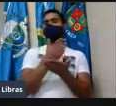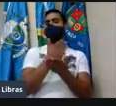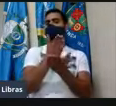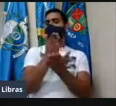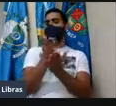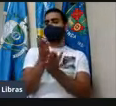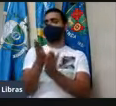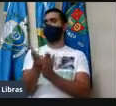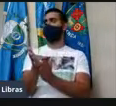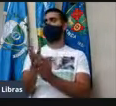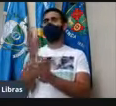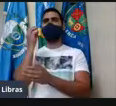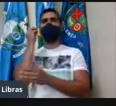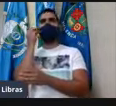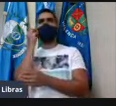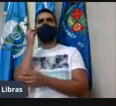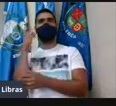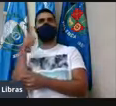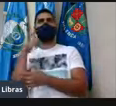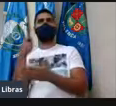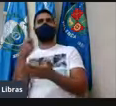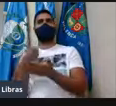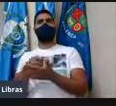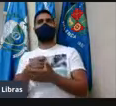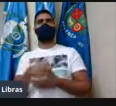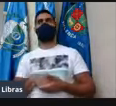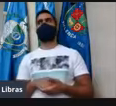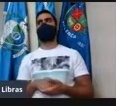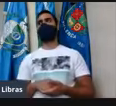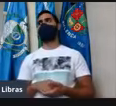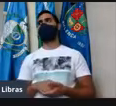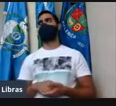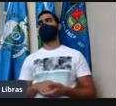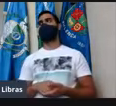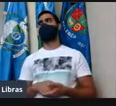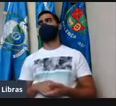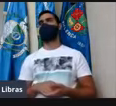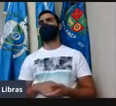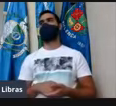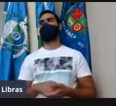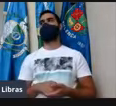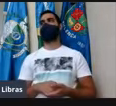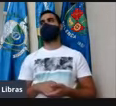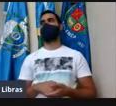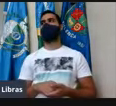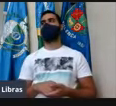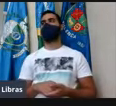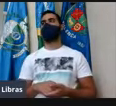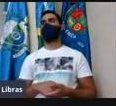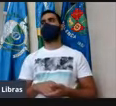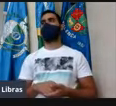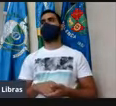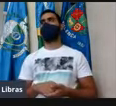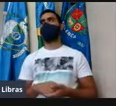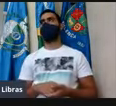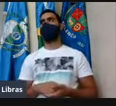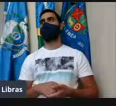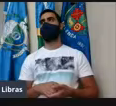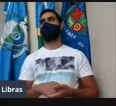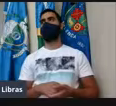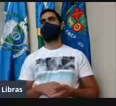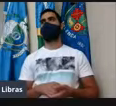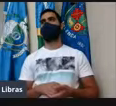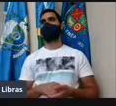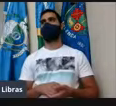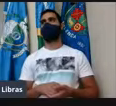gente poder tentar equacionar. Sem pandemia. E agora acontece isso novamente, entendeu? Vereadores, eu peço gentilmente. Obrigado. O